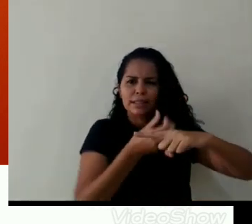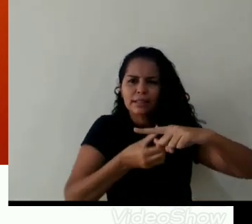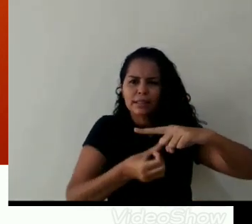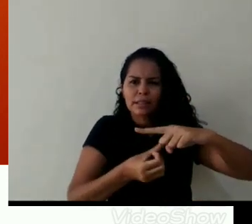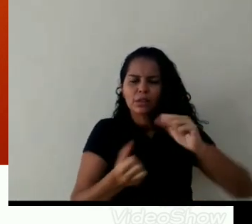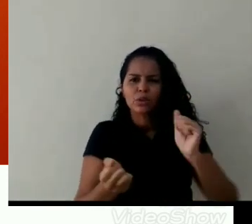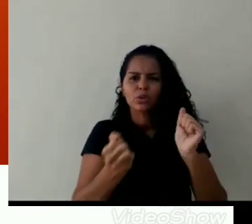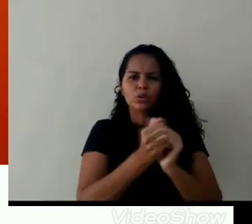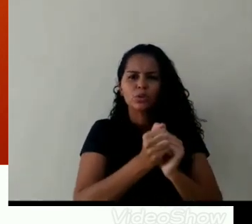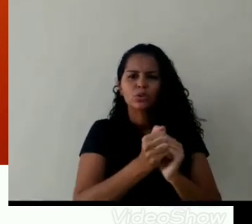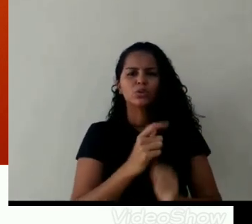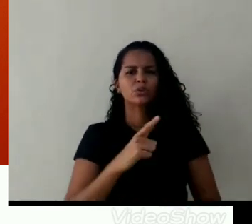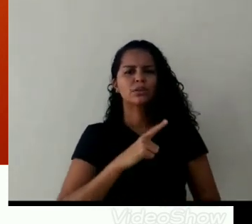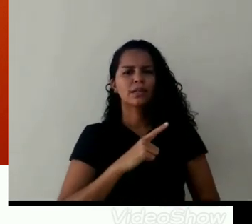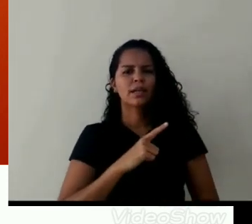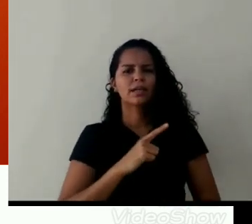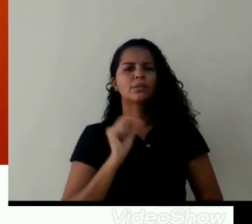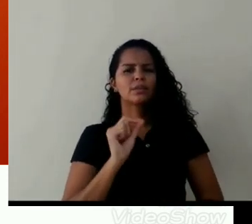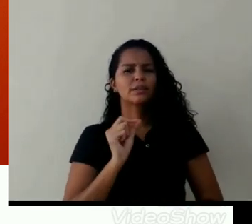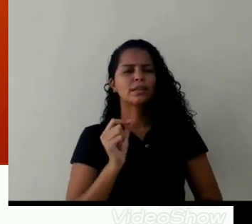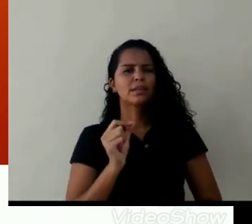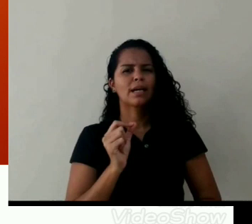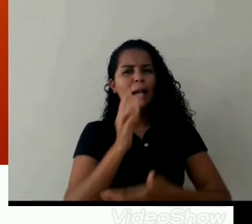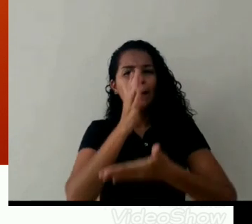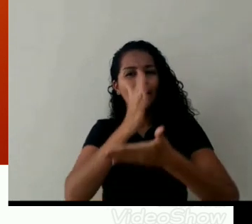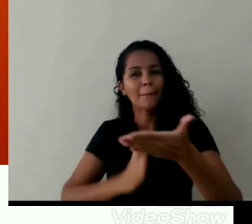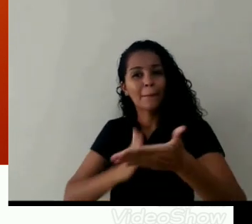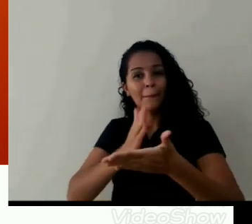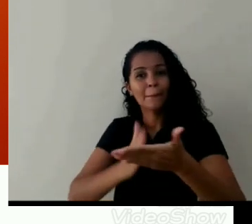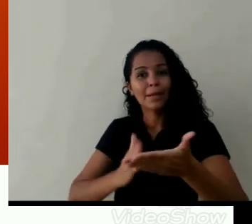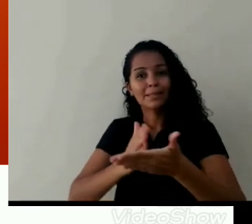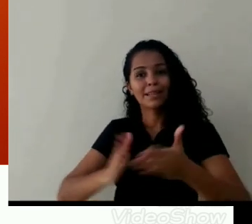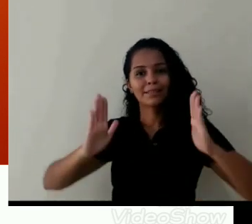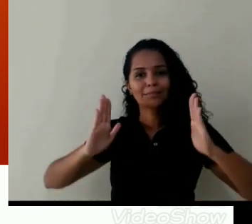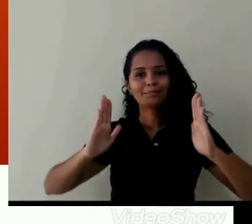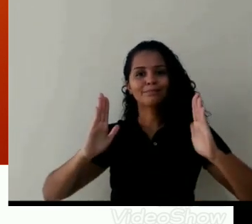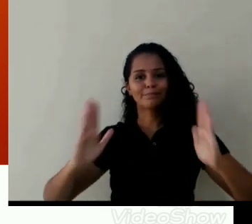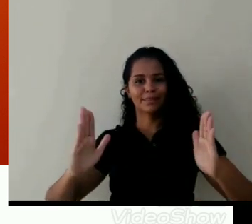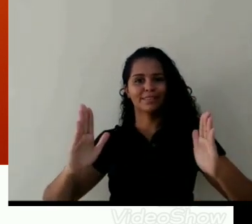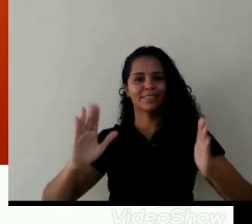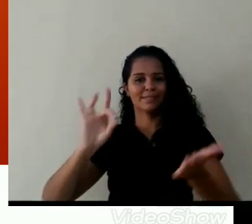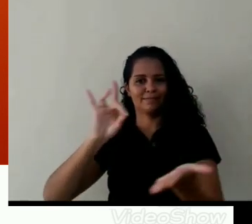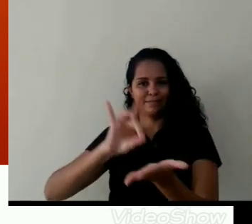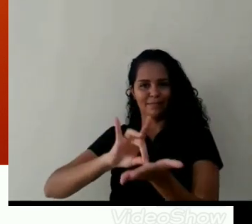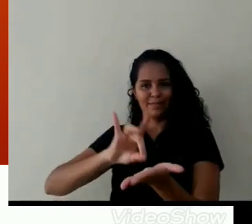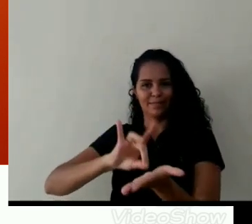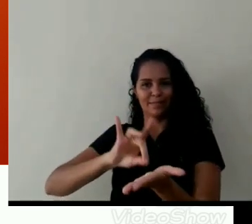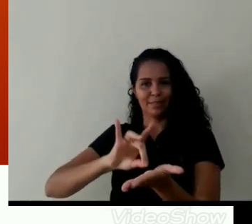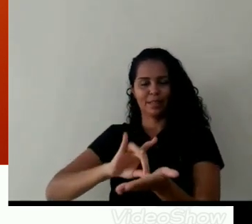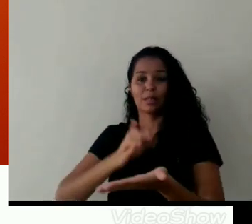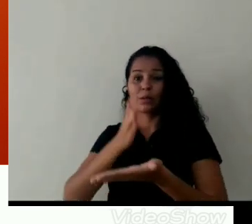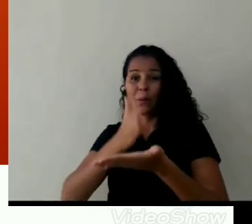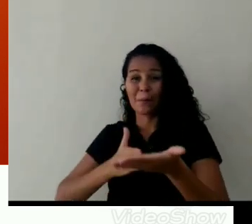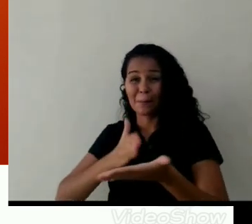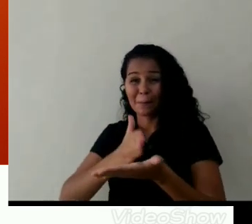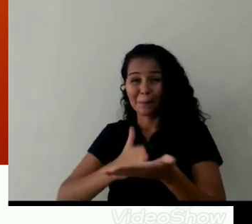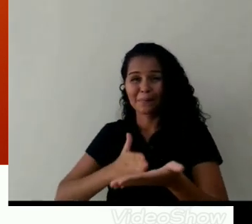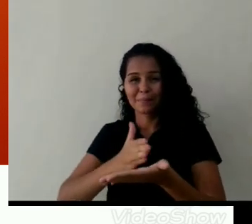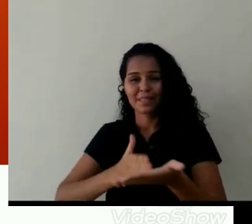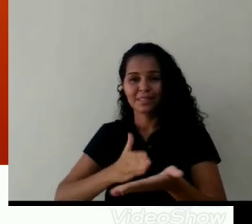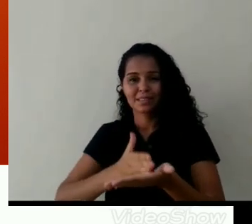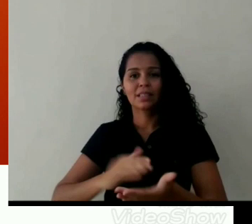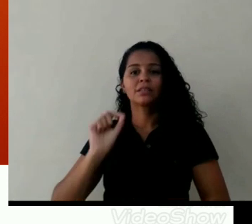original. Aliás, a metade da barra original é a ideia de se pegar a barra e dividir em 2